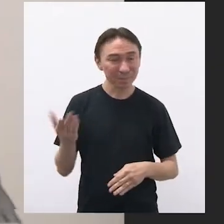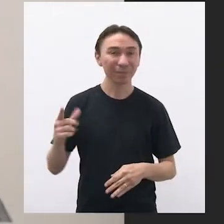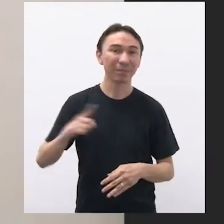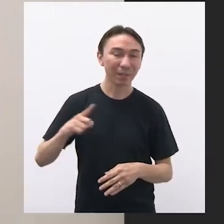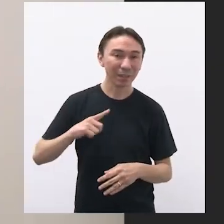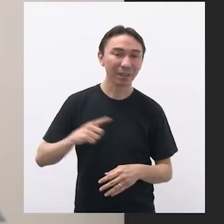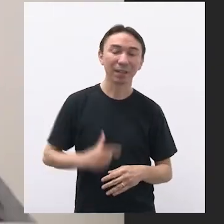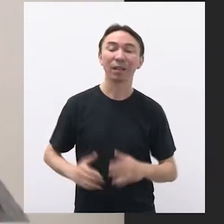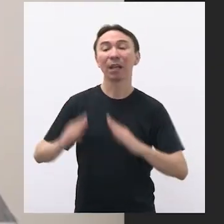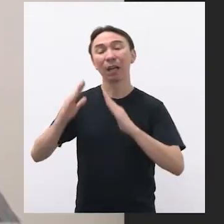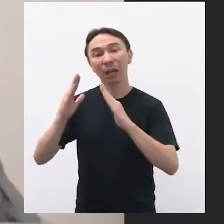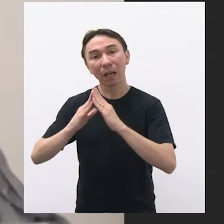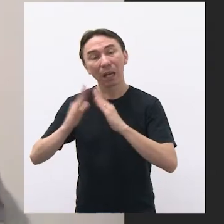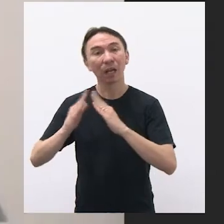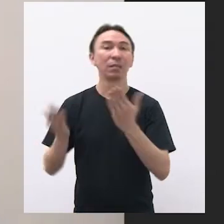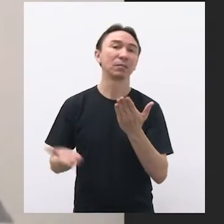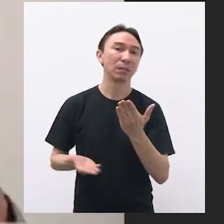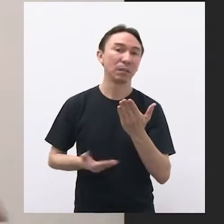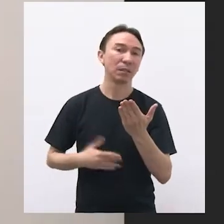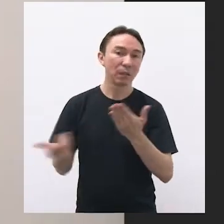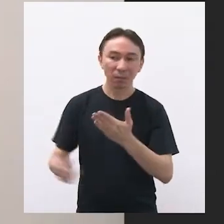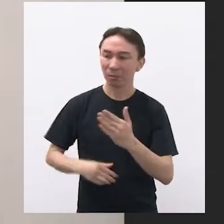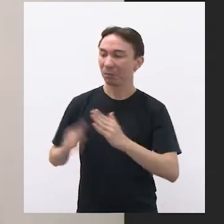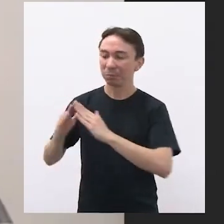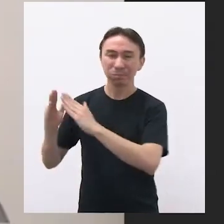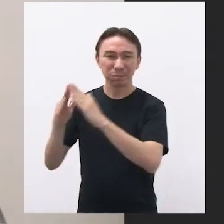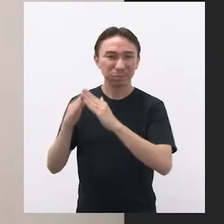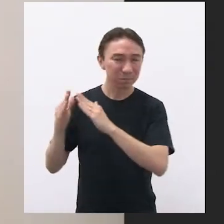comunidade, é um espaço de muito